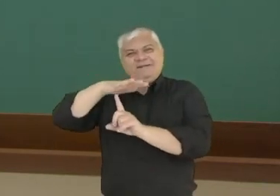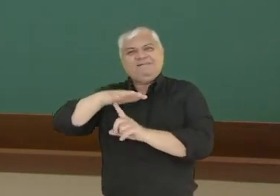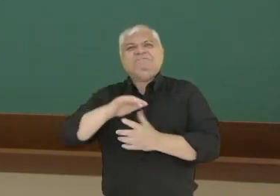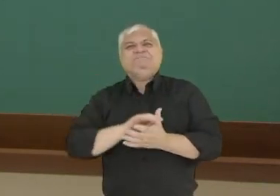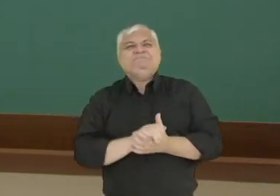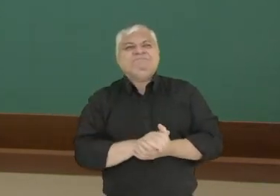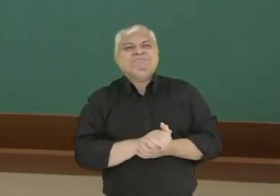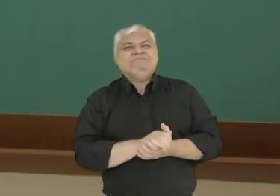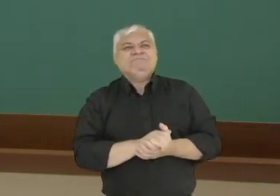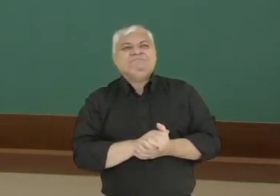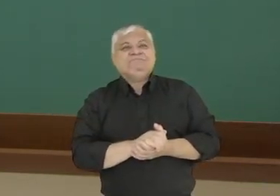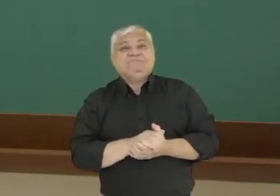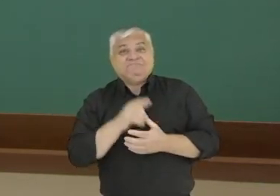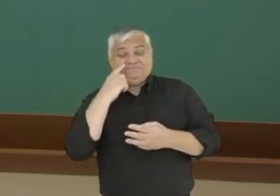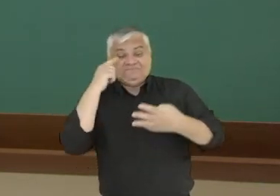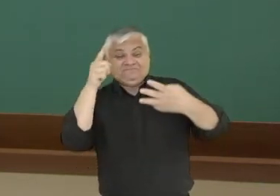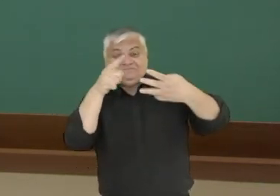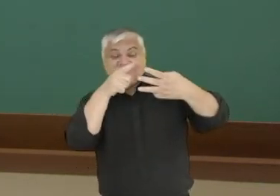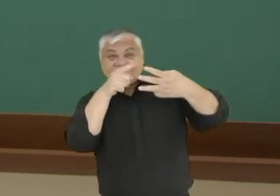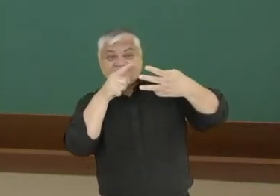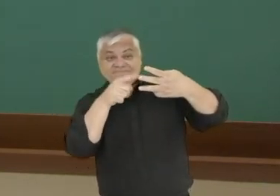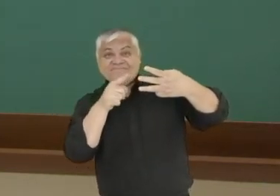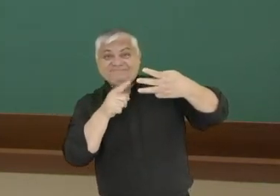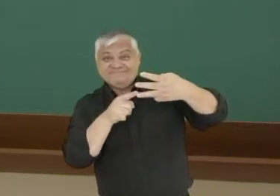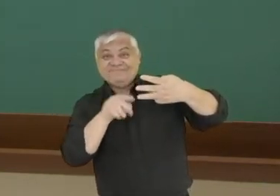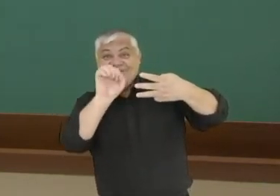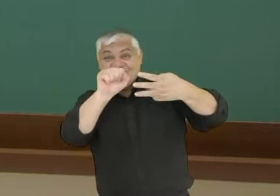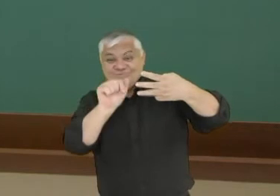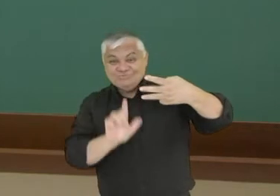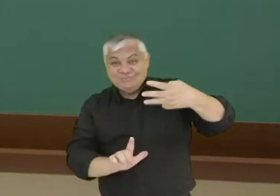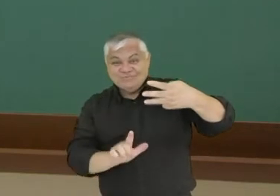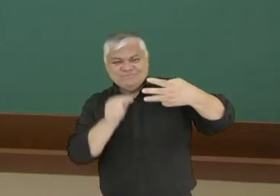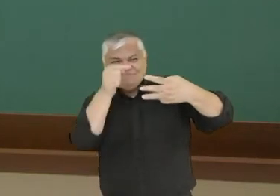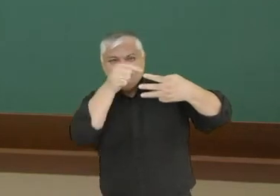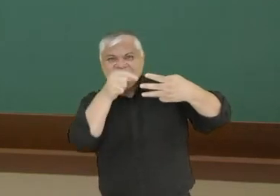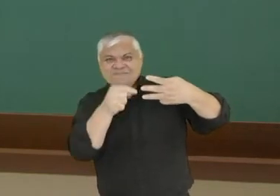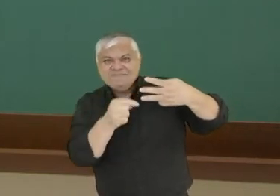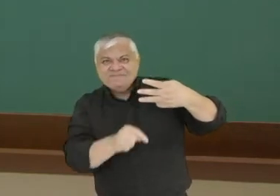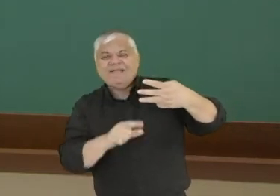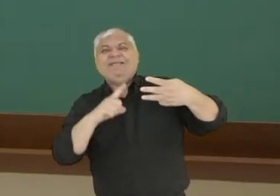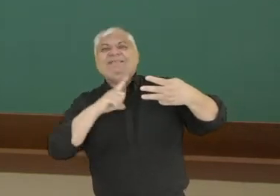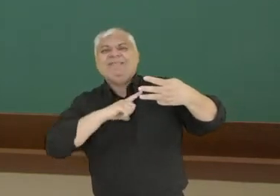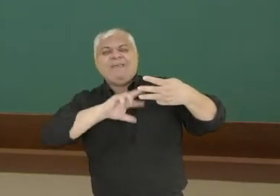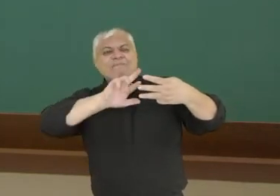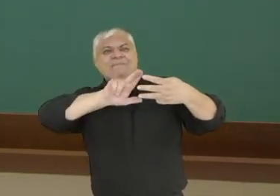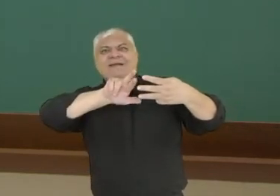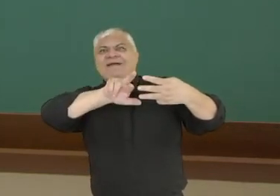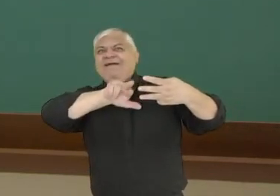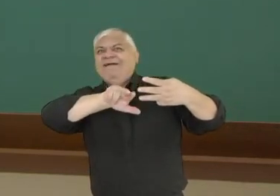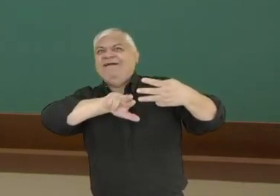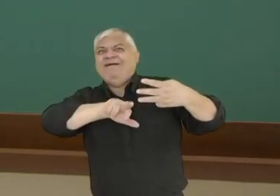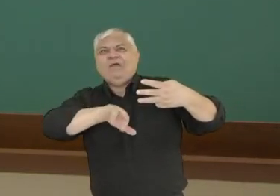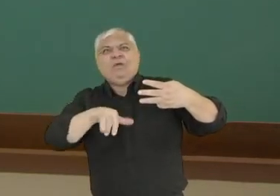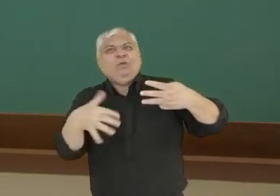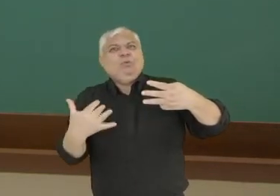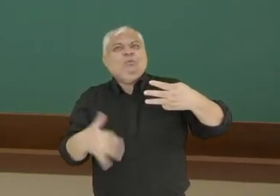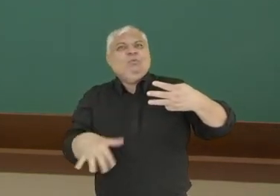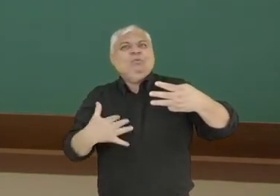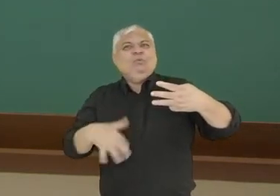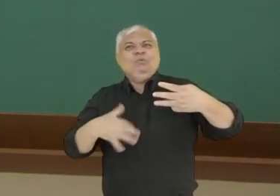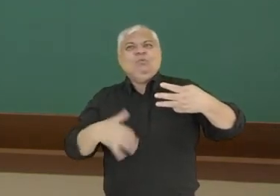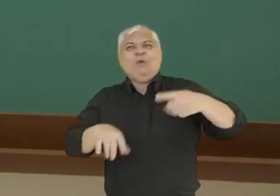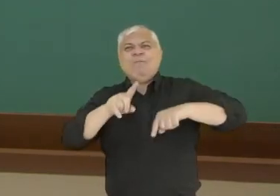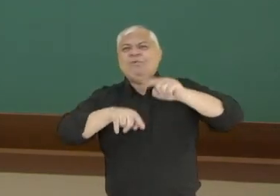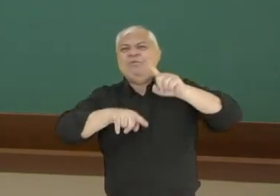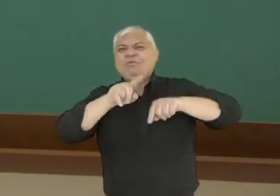estado do Paraná então Observe se a gente pegar aqui todos os estados da região sul tem uma diversidade muito grande de itens